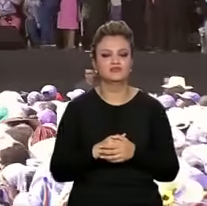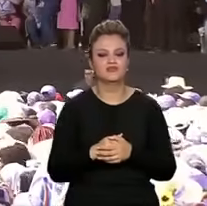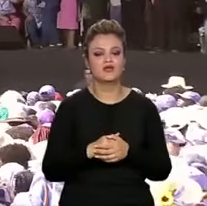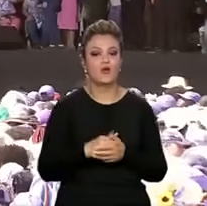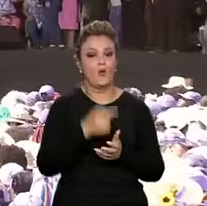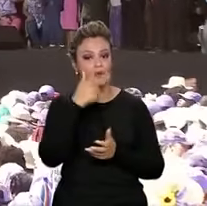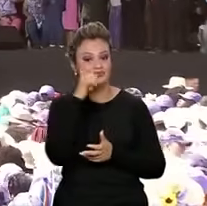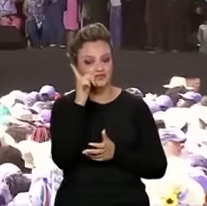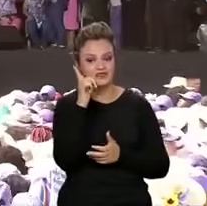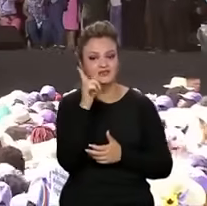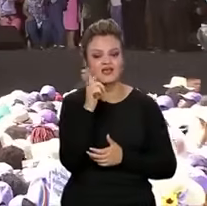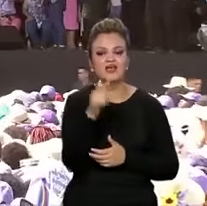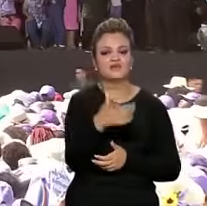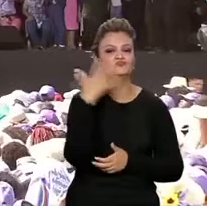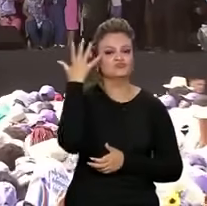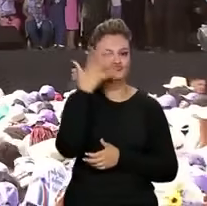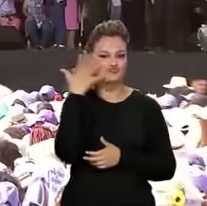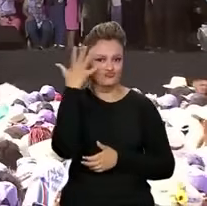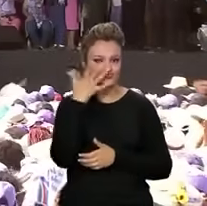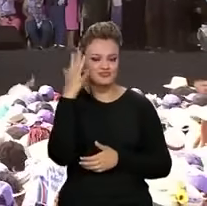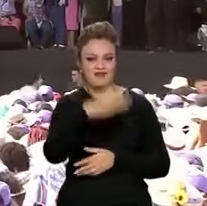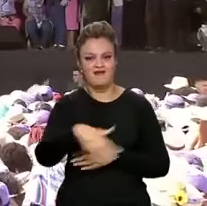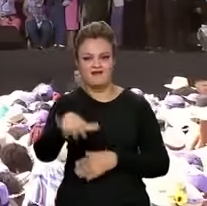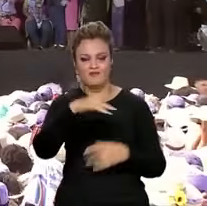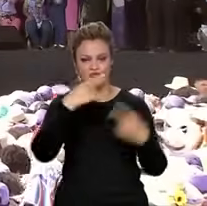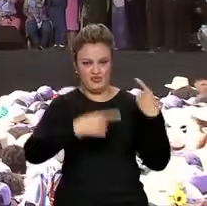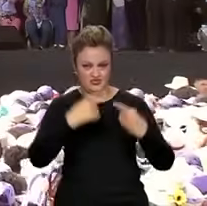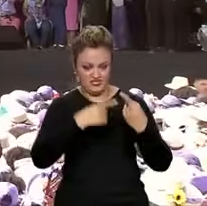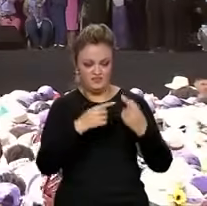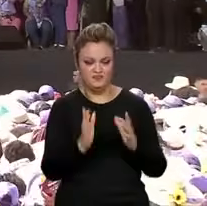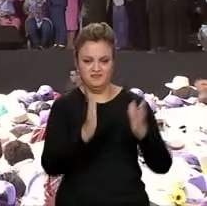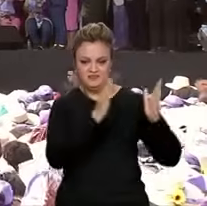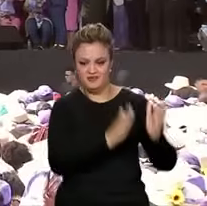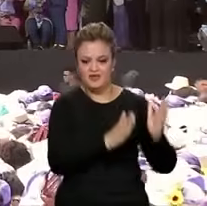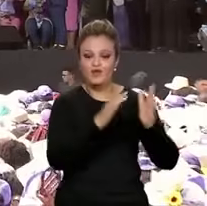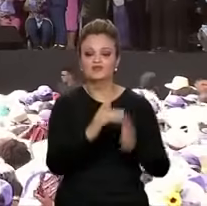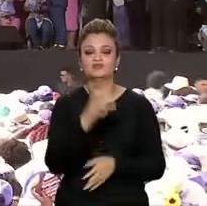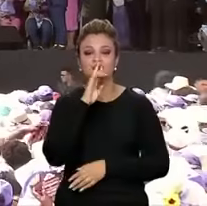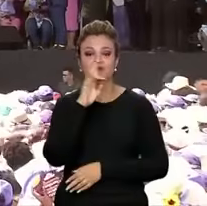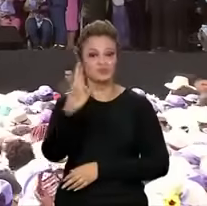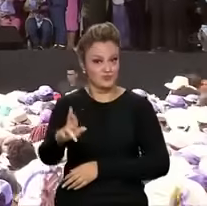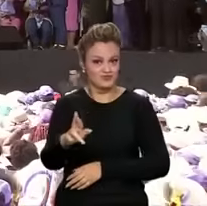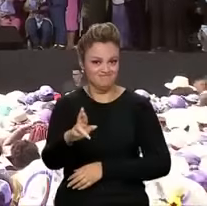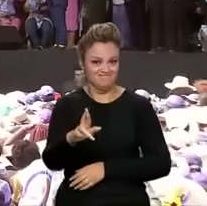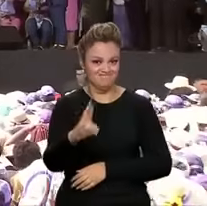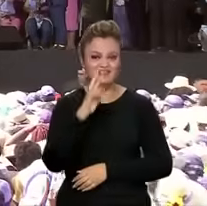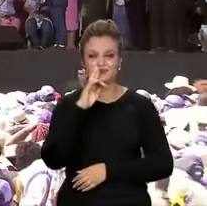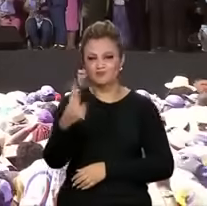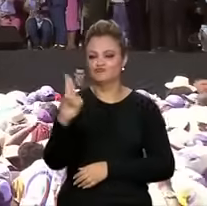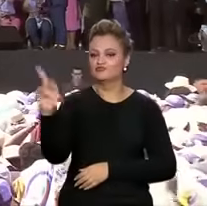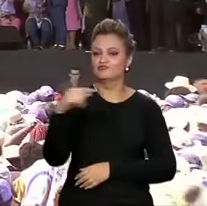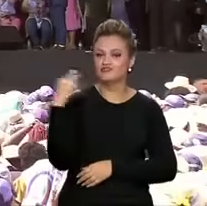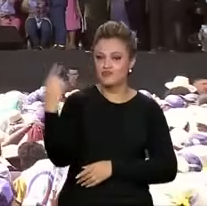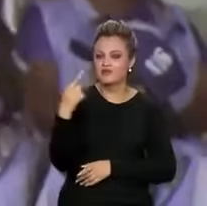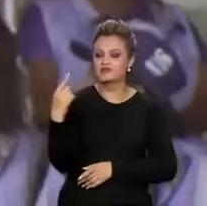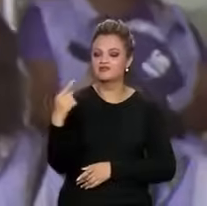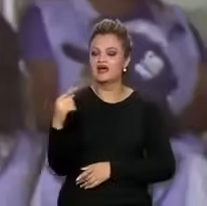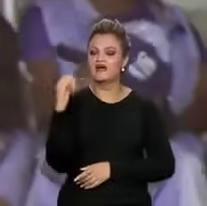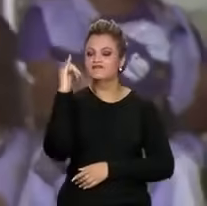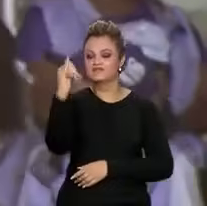ontem eu fiz o discurso político Hoje é a resposta né Nós precisamos